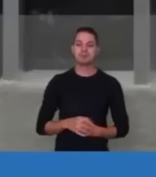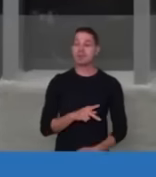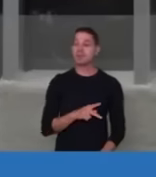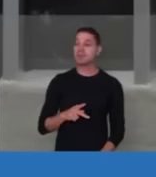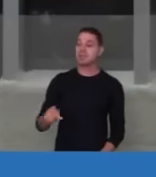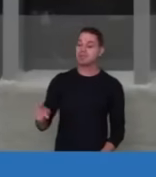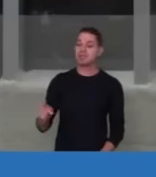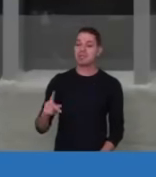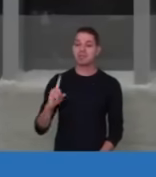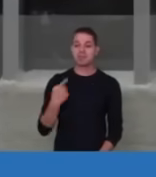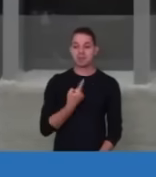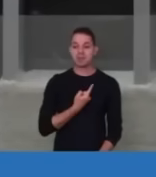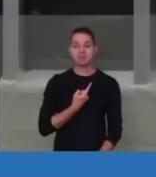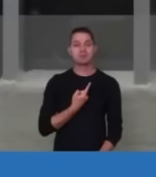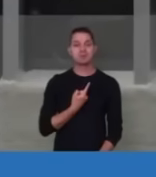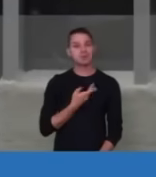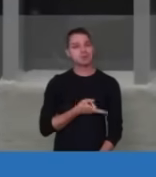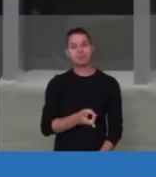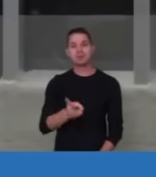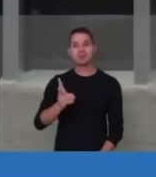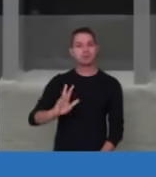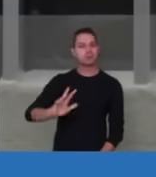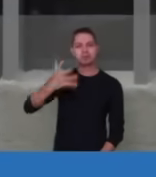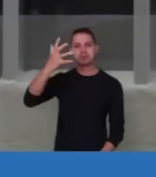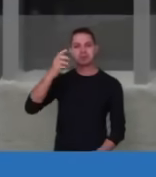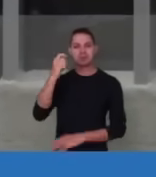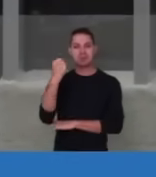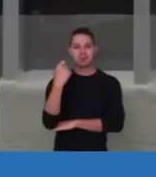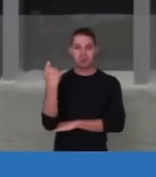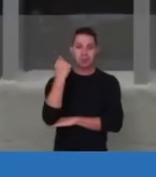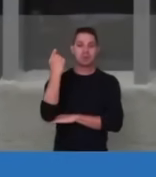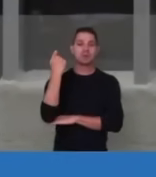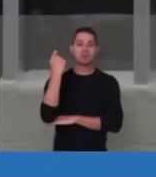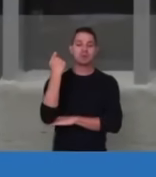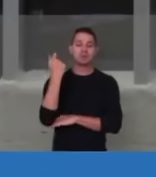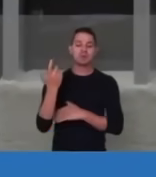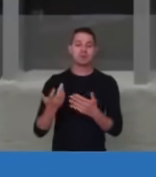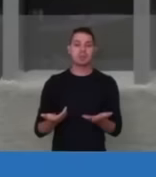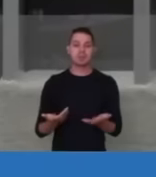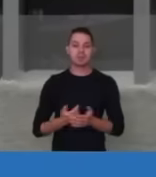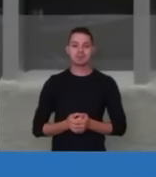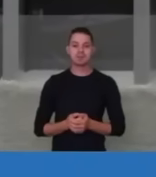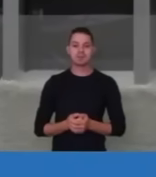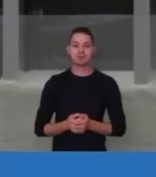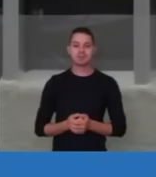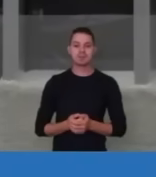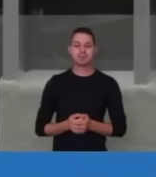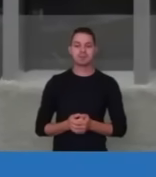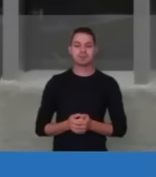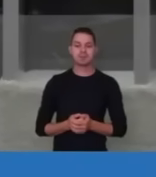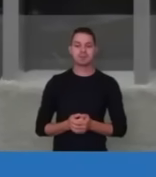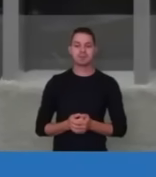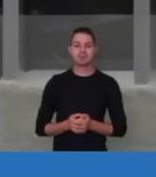nós continuamos com a tragédia do Rio Grande do Sul, a tragédia que não é hora, obviamente que chegará a hora oportuna,